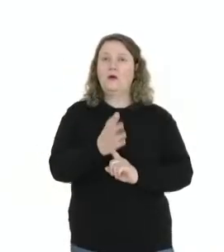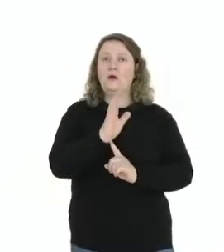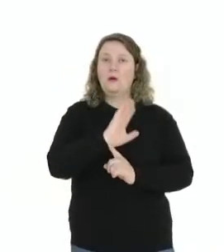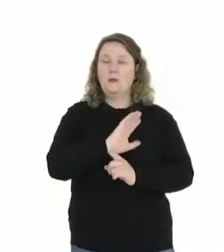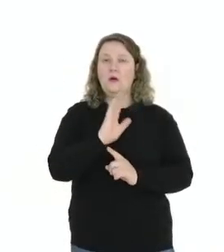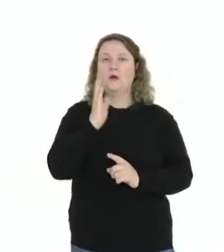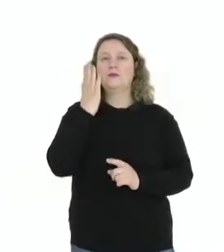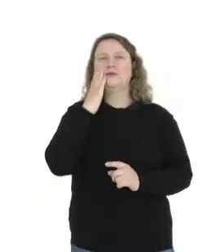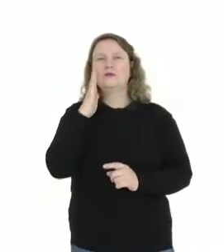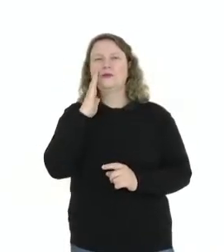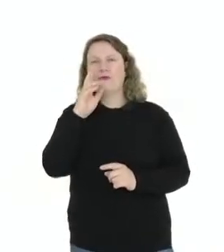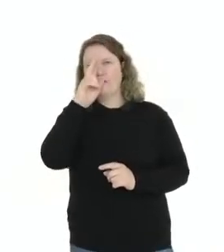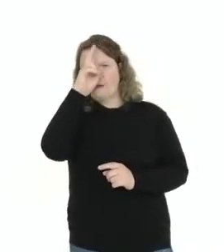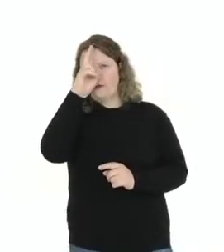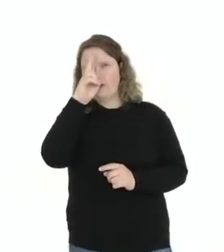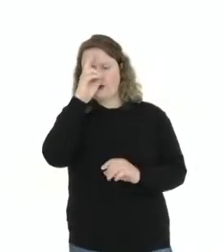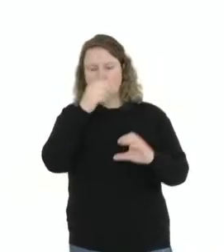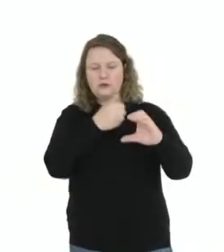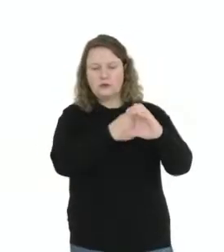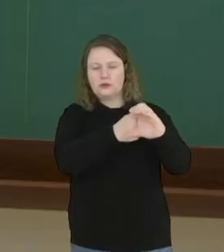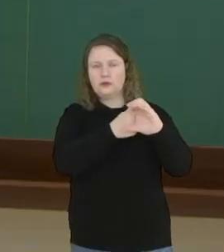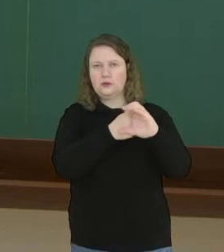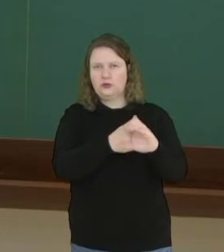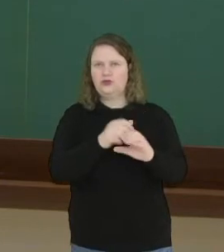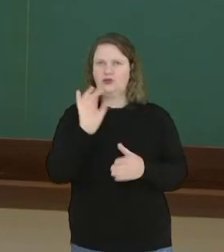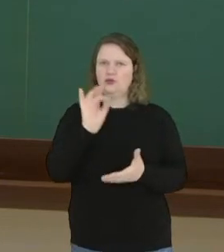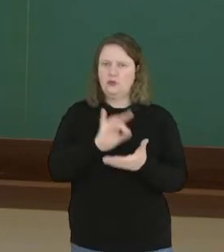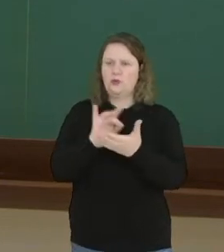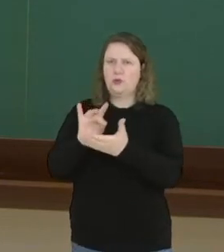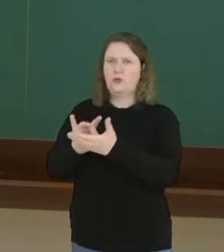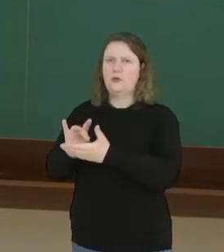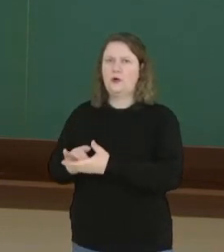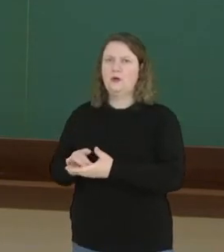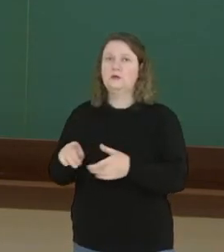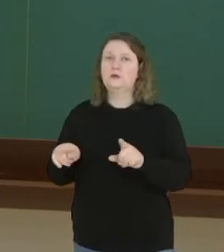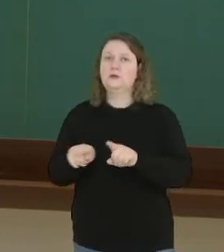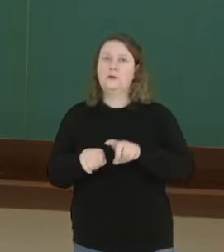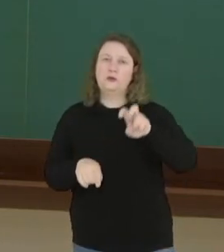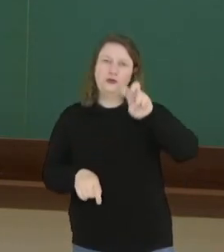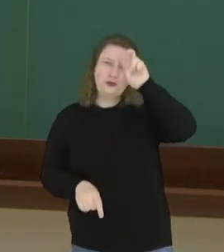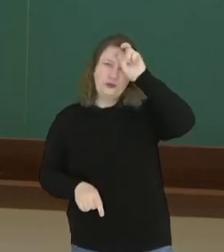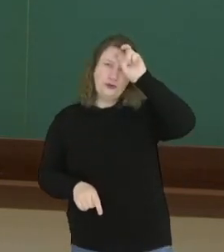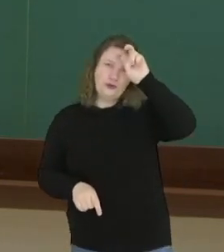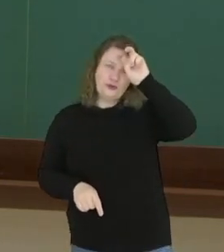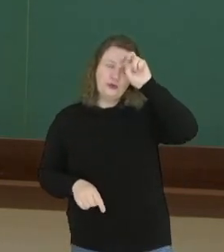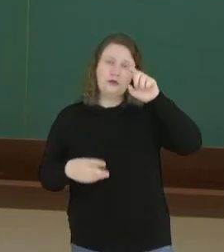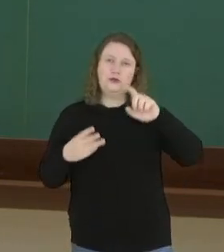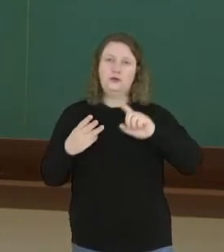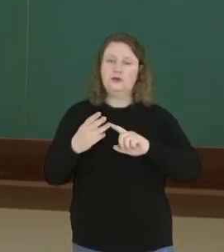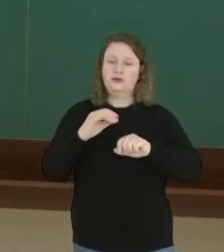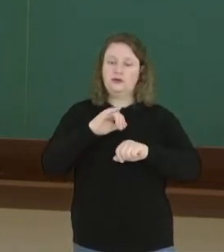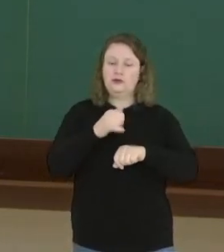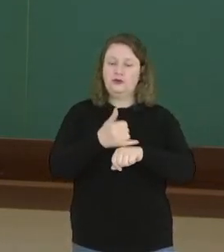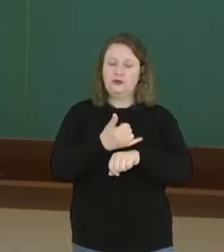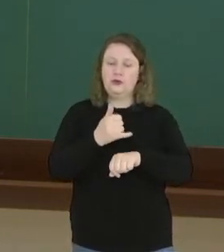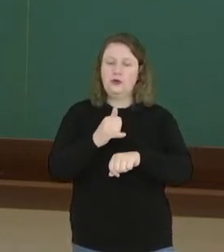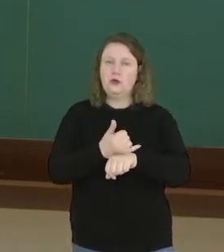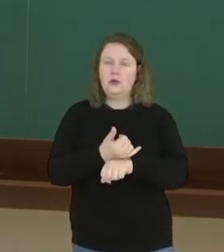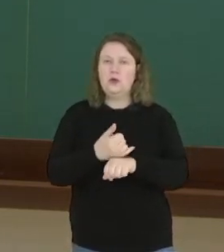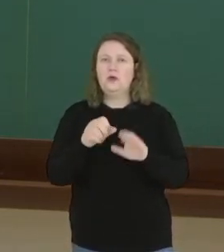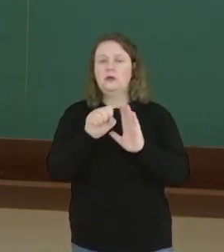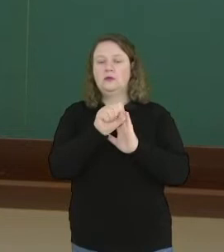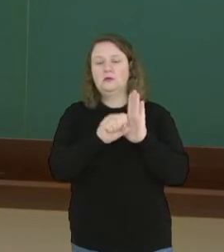já consolidado em alguns pontos, como Roma. Olha no Egito, que interessante, né? Jerusalém, e já no século VI, né,